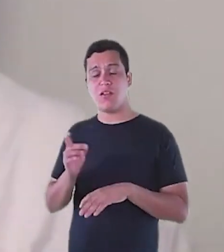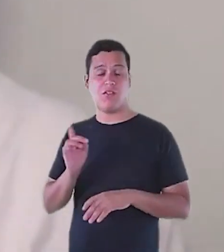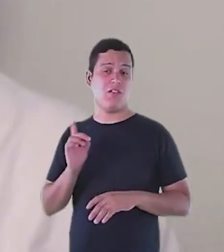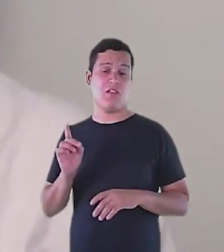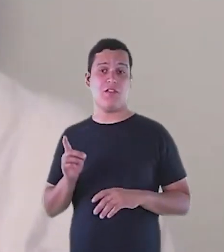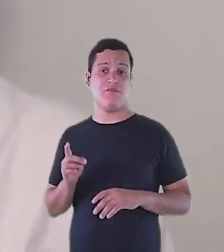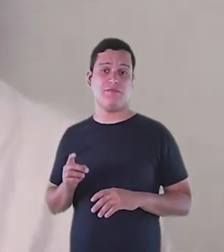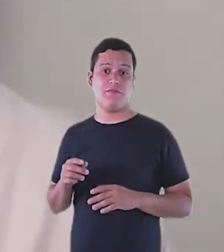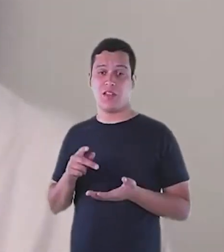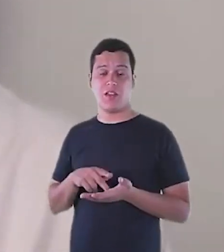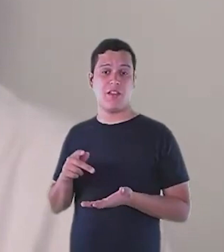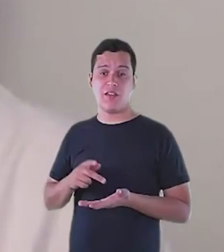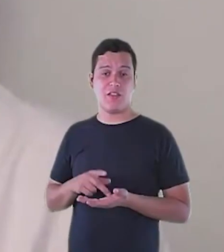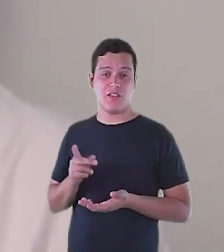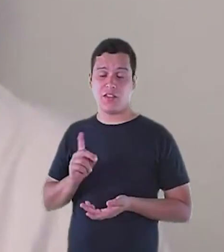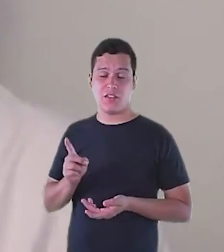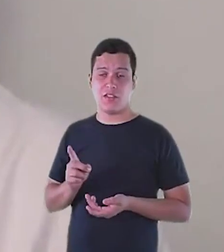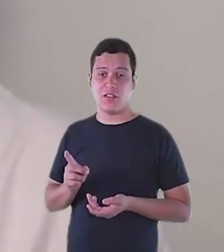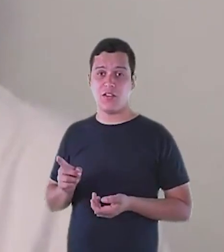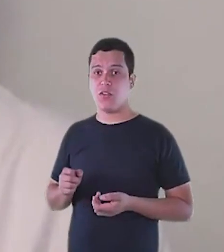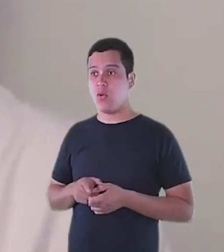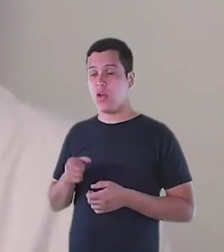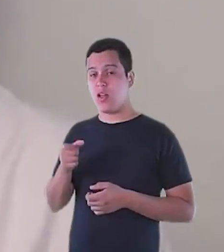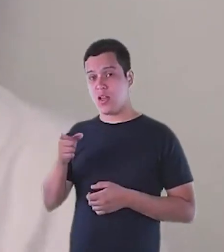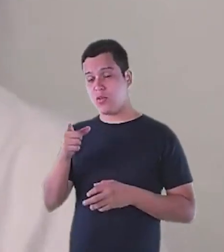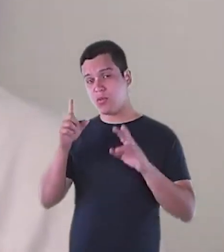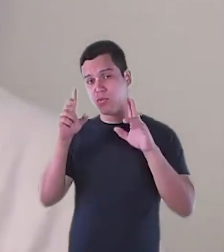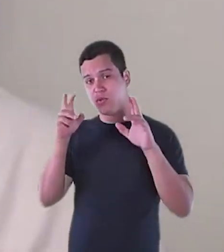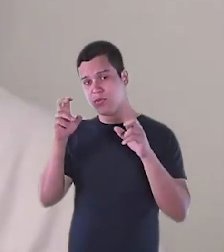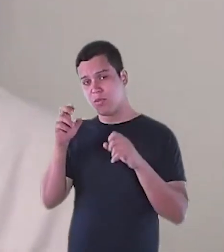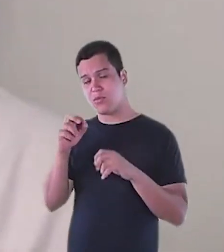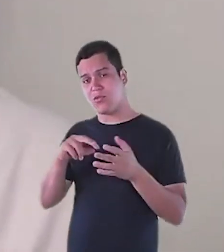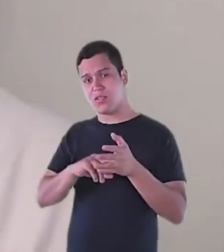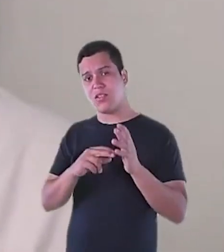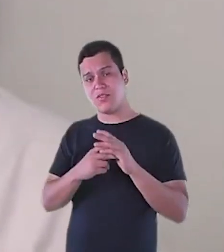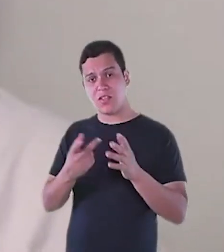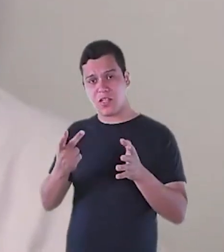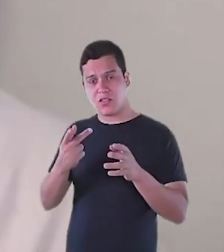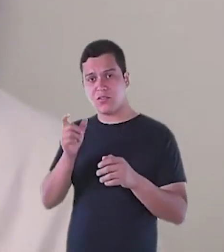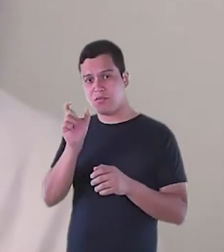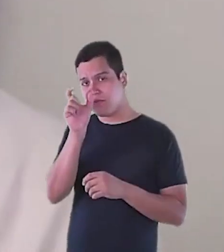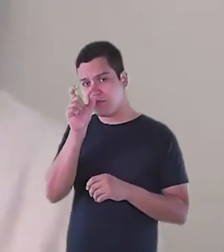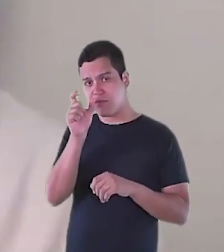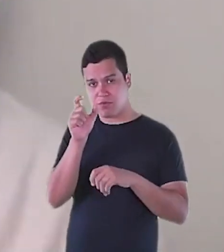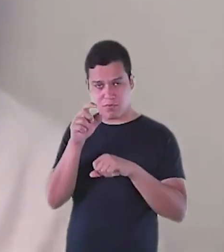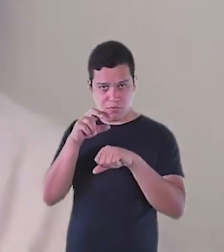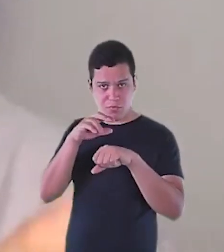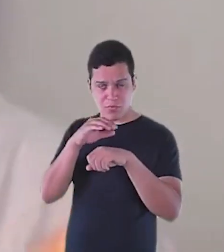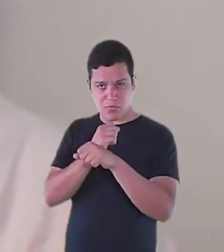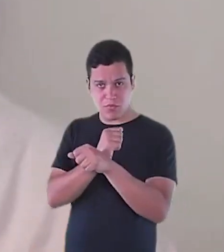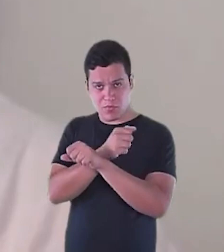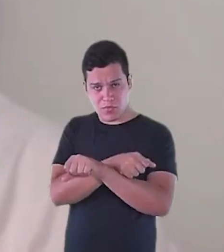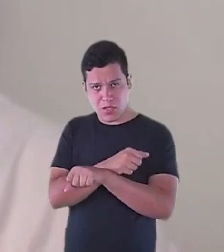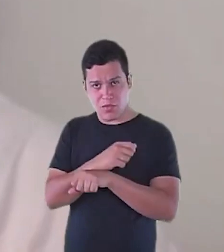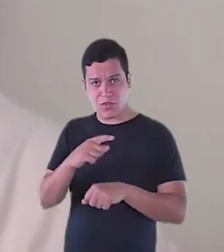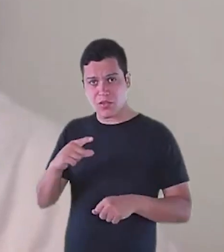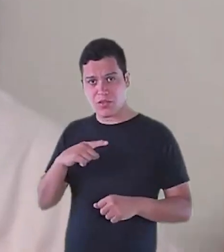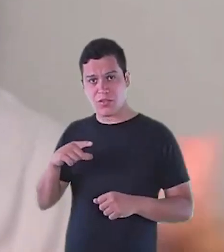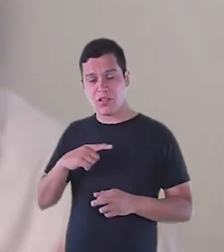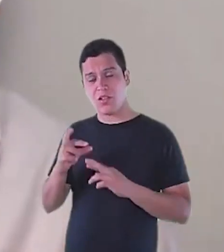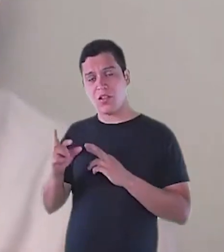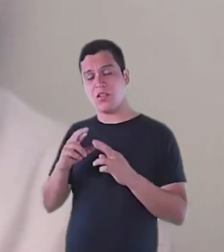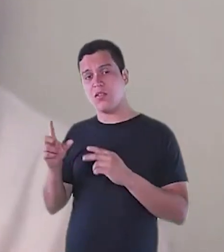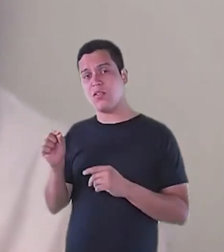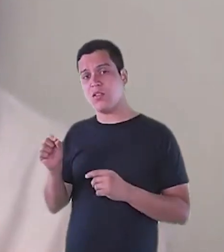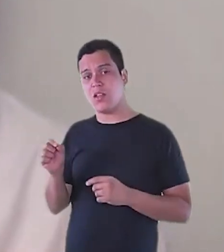própria etimologia da palavra escravo, que vem de eslavo. Povo branco de olhos azuis que era capturado no leste da